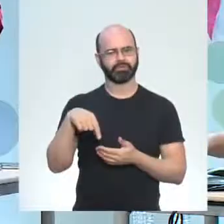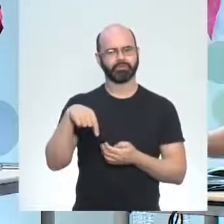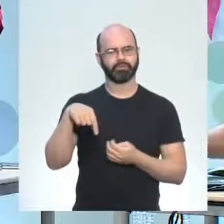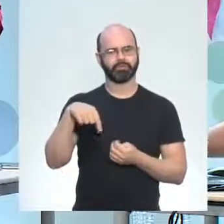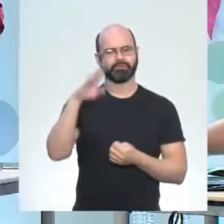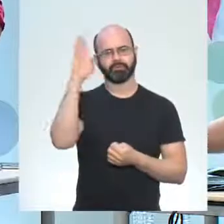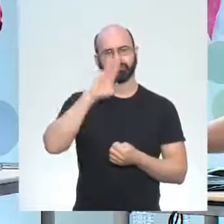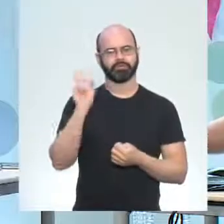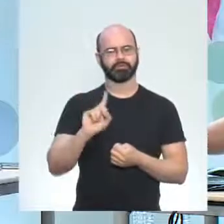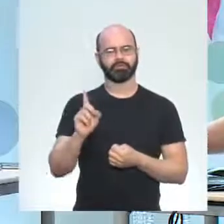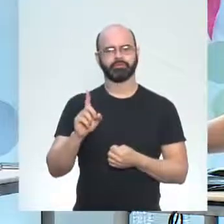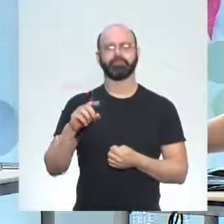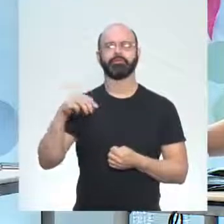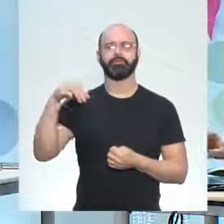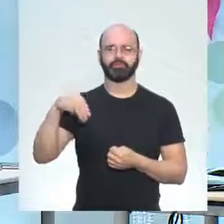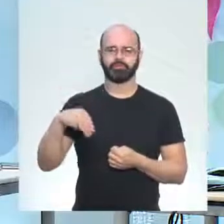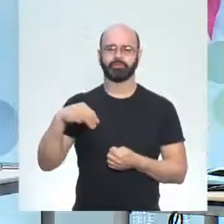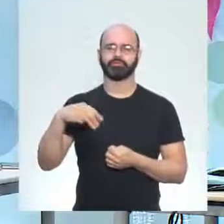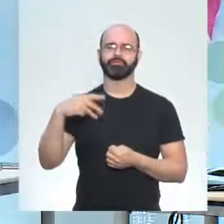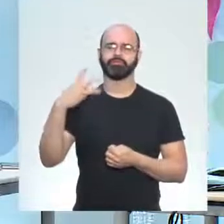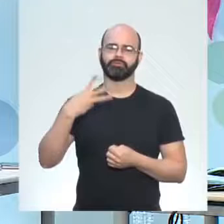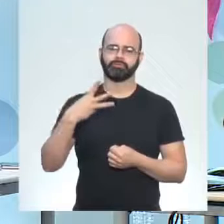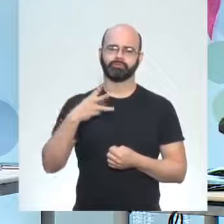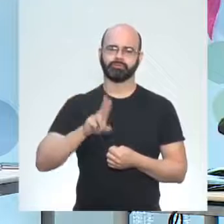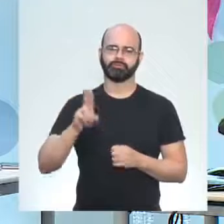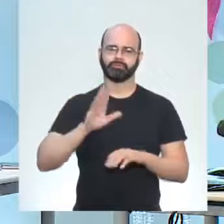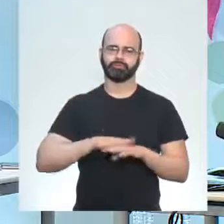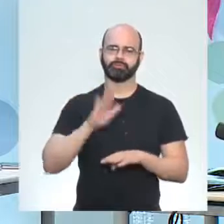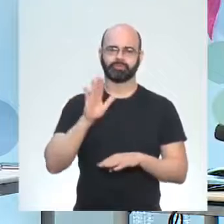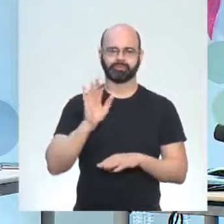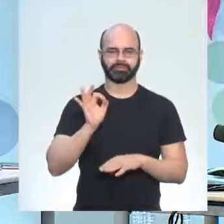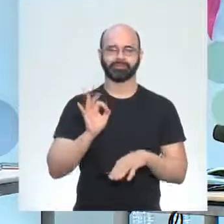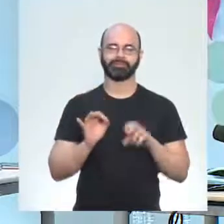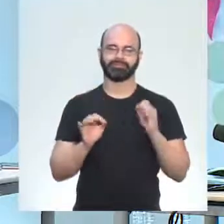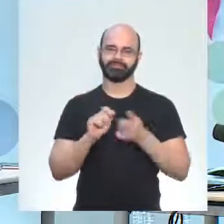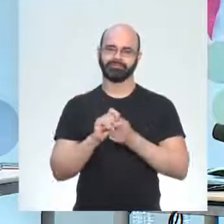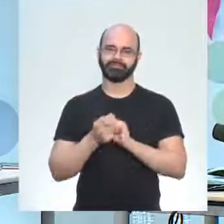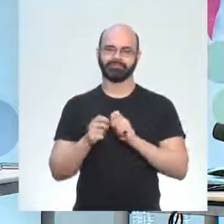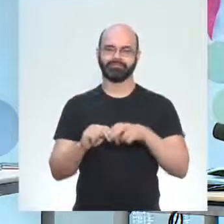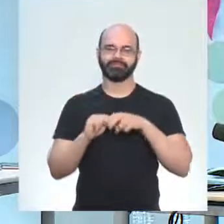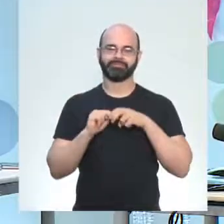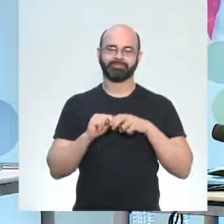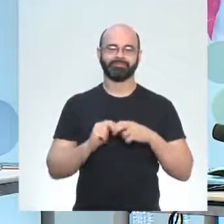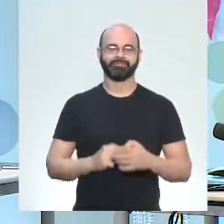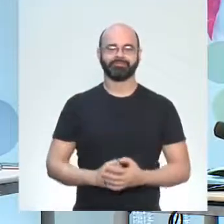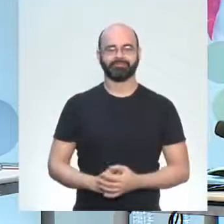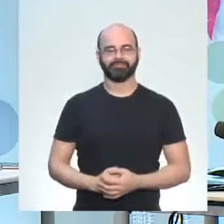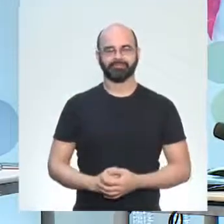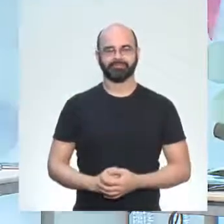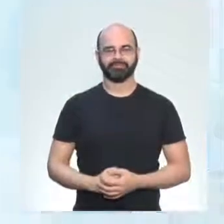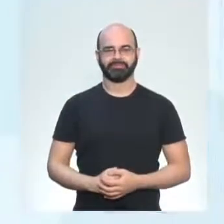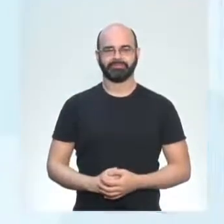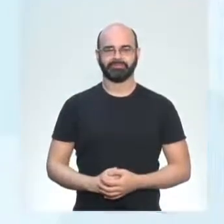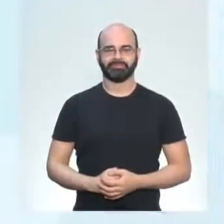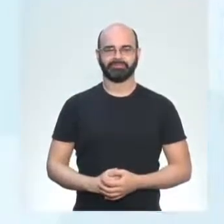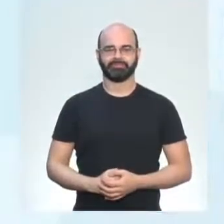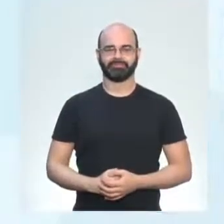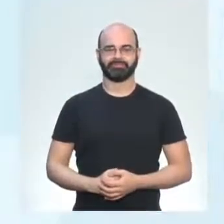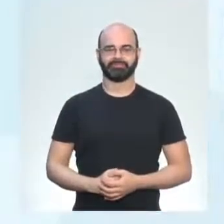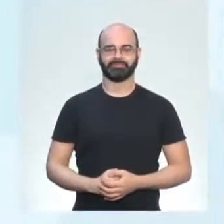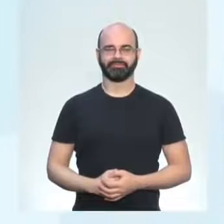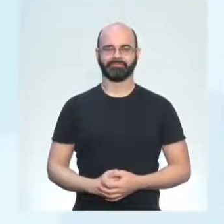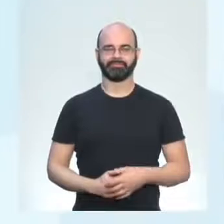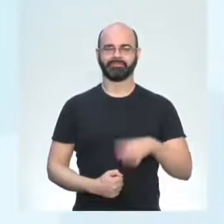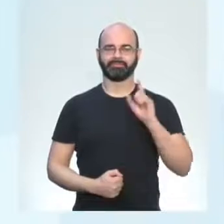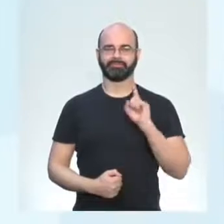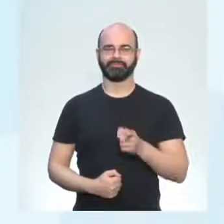É o metro cúbico, É o né? metro cúbico. Por isso que a gente está fazendo essa conversão aqui. Vamos lá, então? Então, ó, voltando na tela. 1000